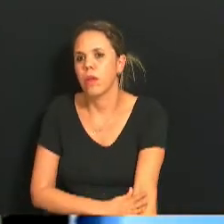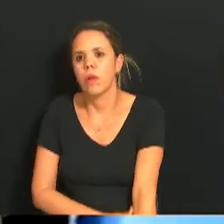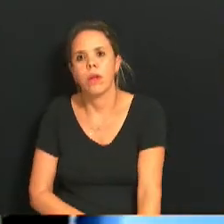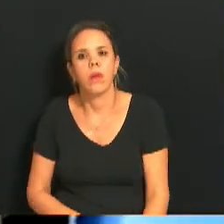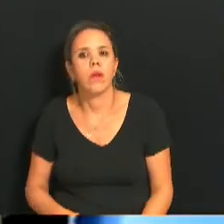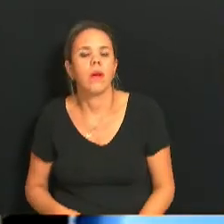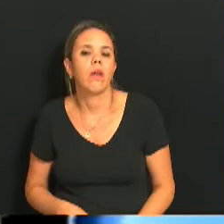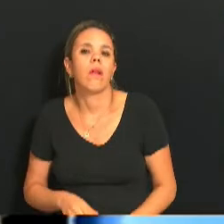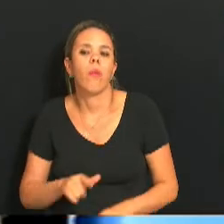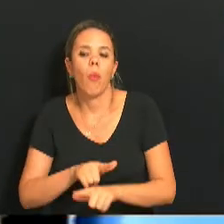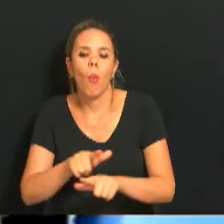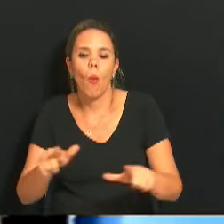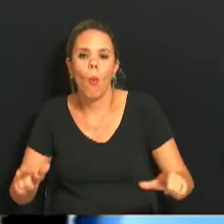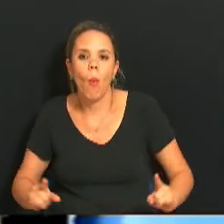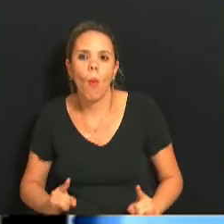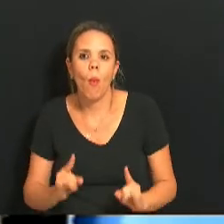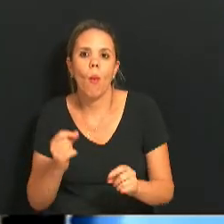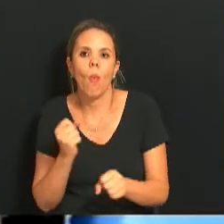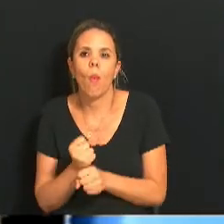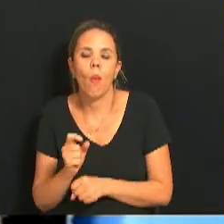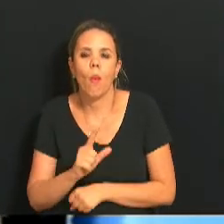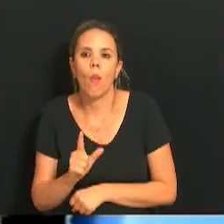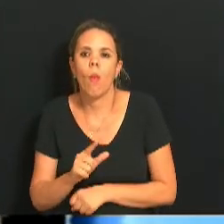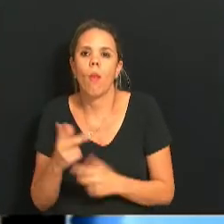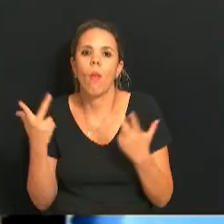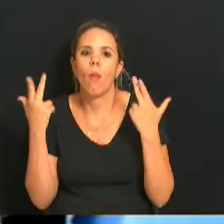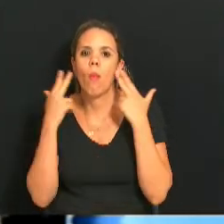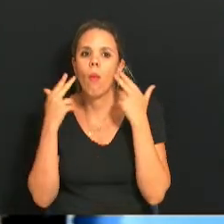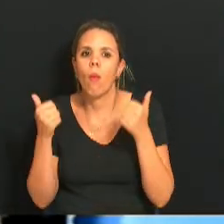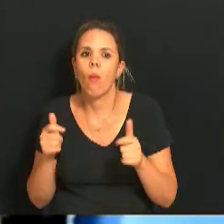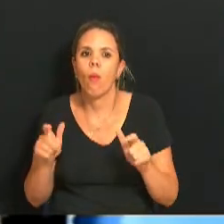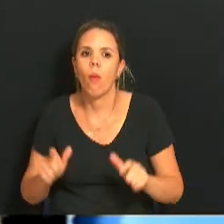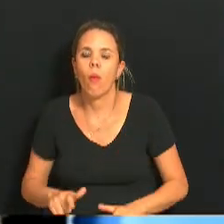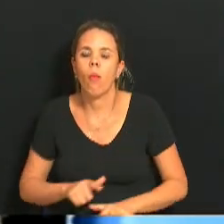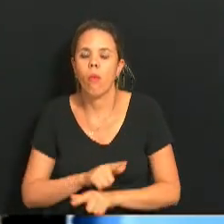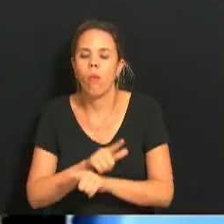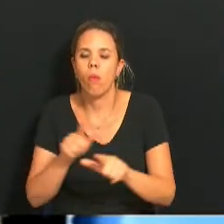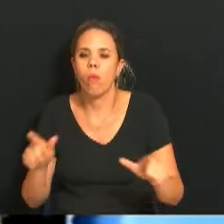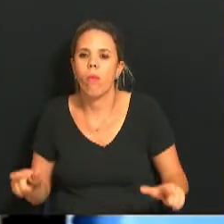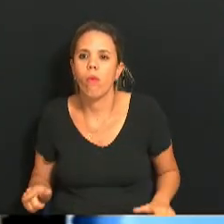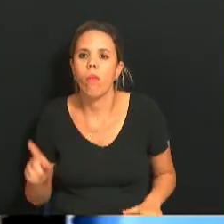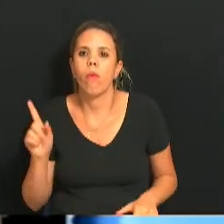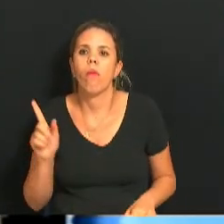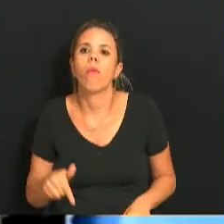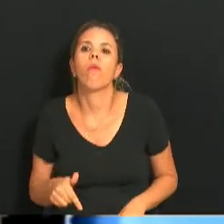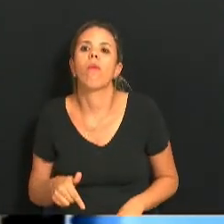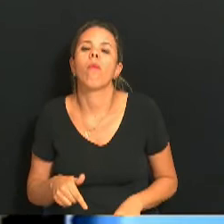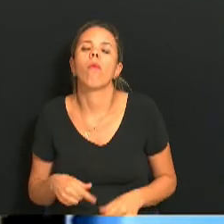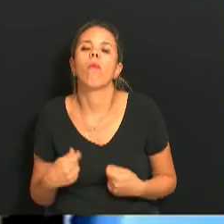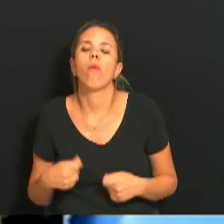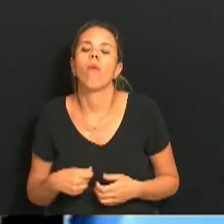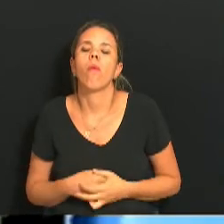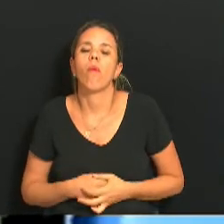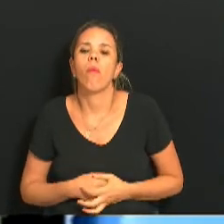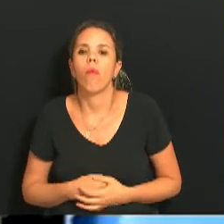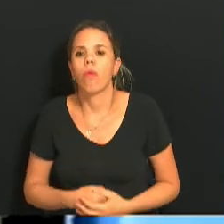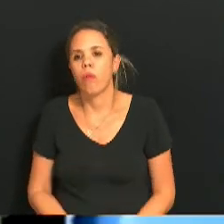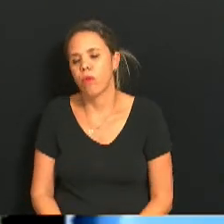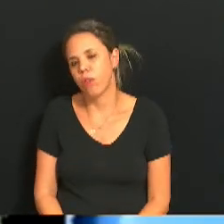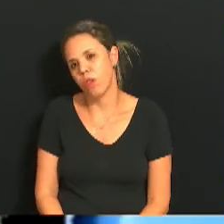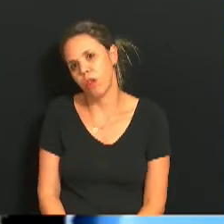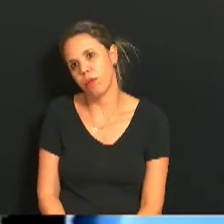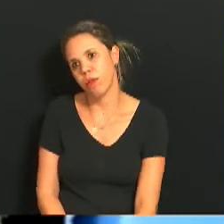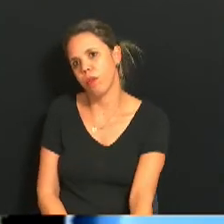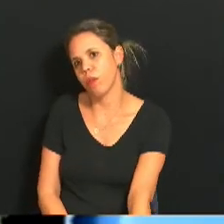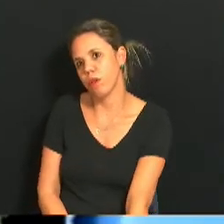imóvel seja ele construído ou natural o espaço vazio por ele mesmo parece dessa característica e